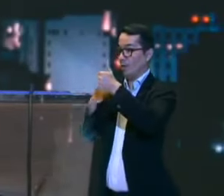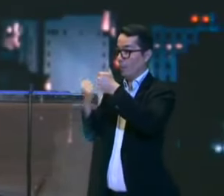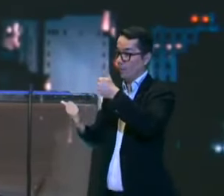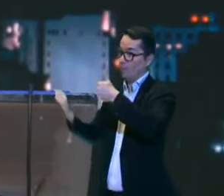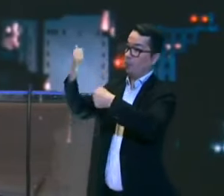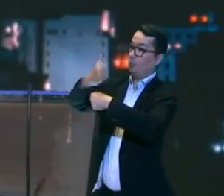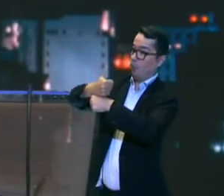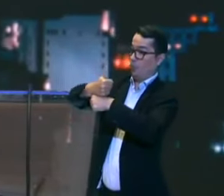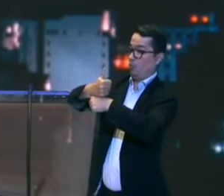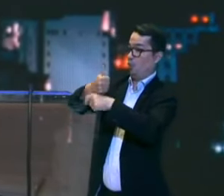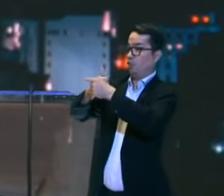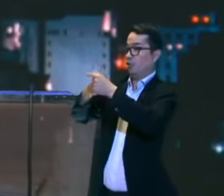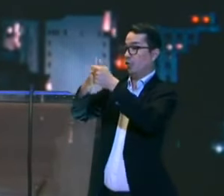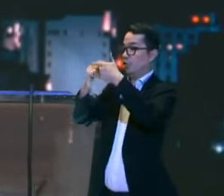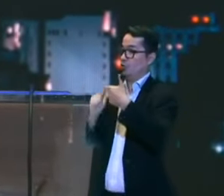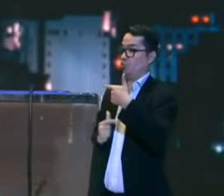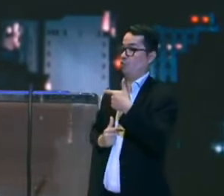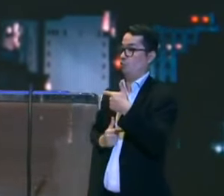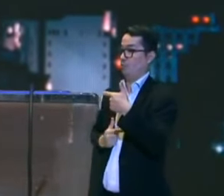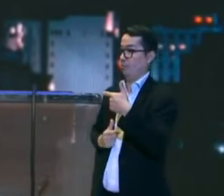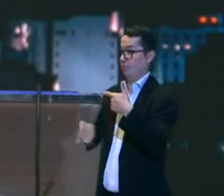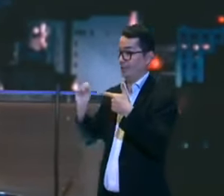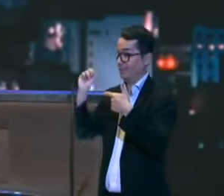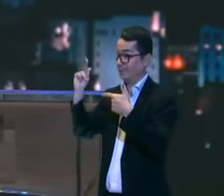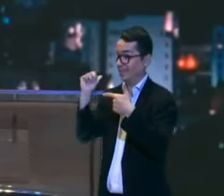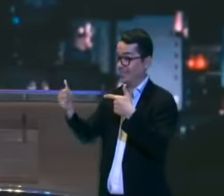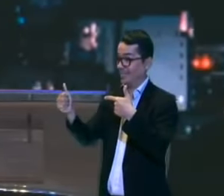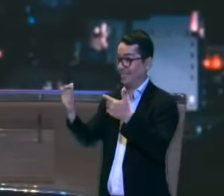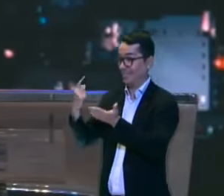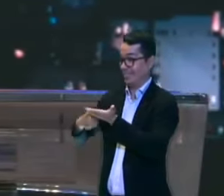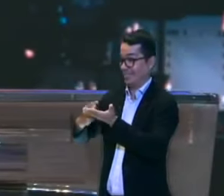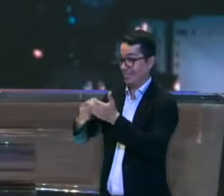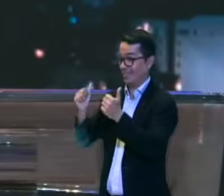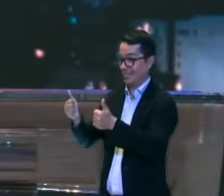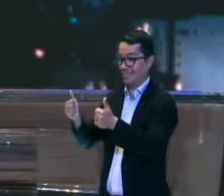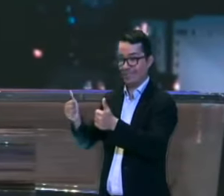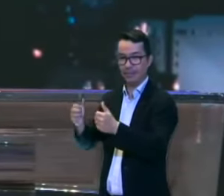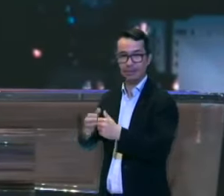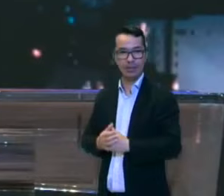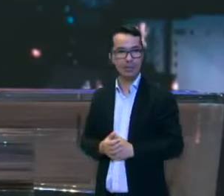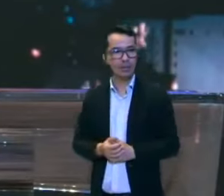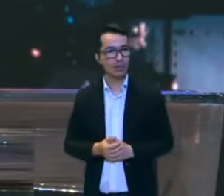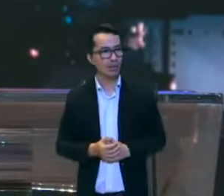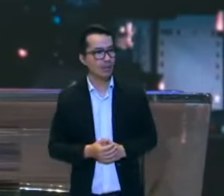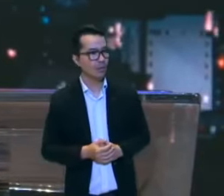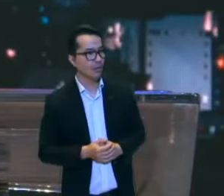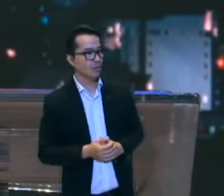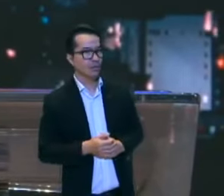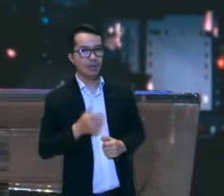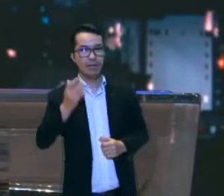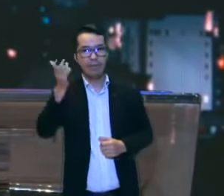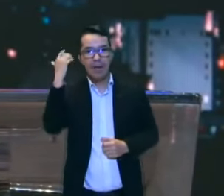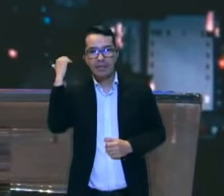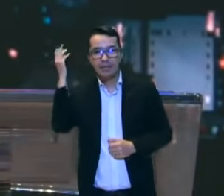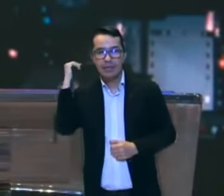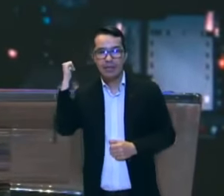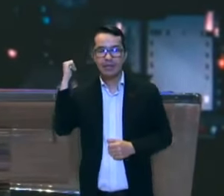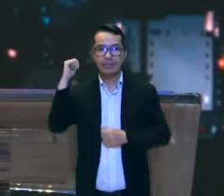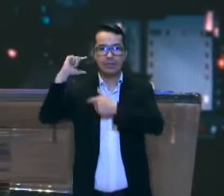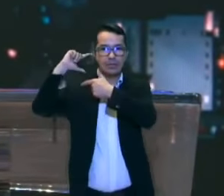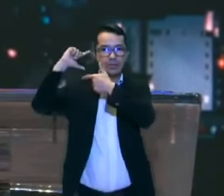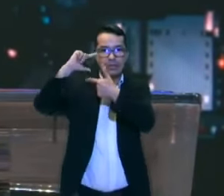Deus. O direito de primogenitura era a porção dobrada da herança. Ele ganhava o dobro do outro